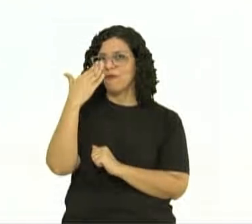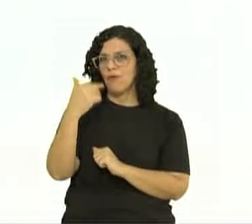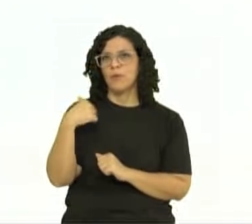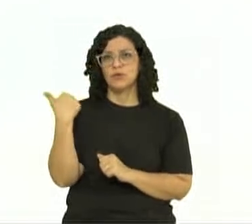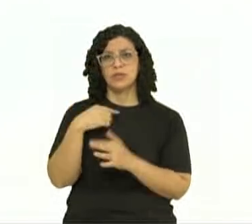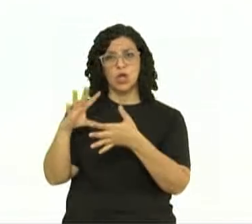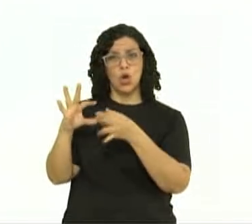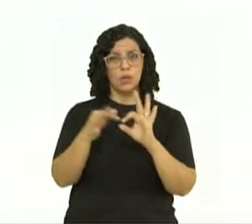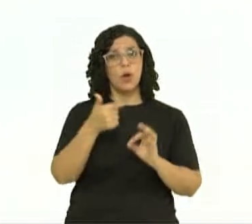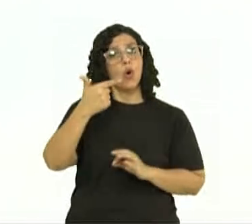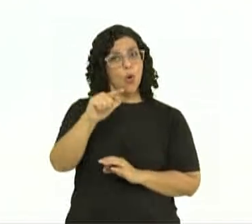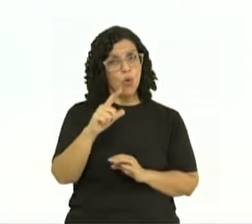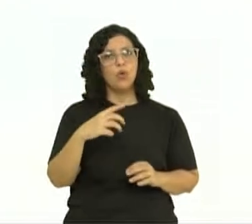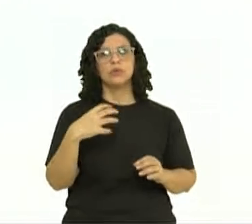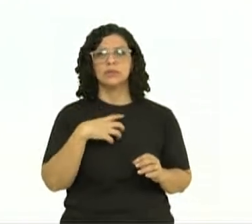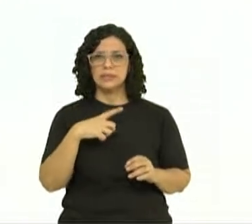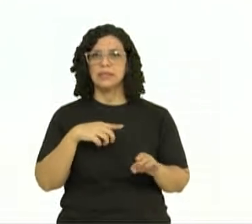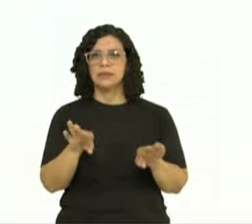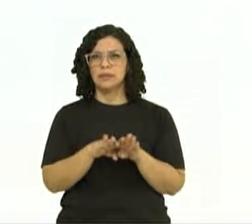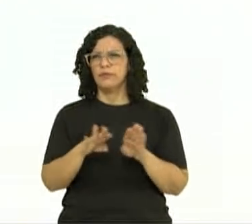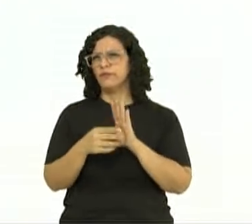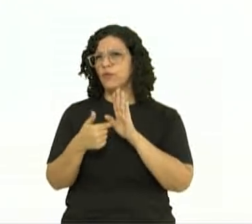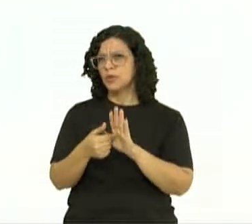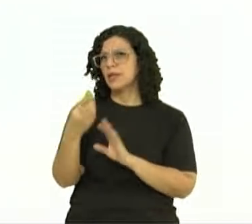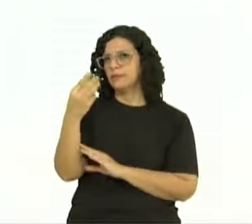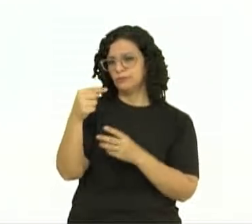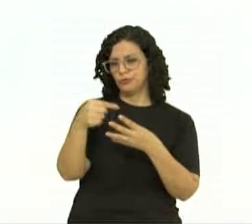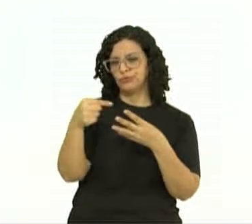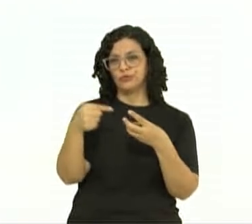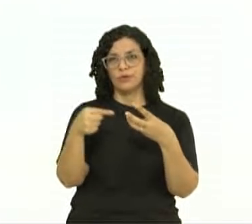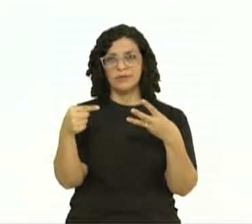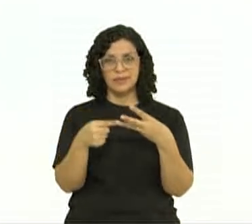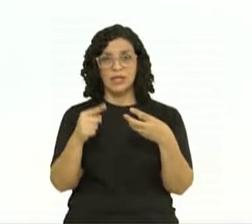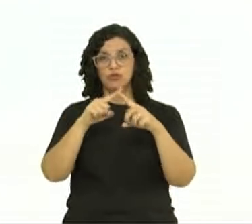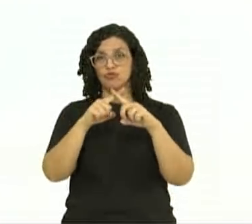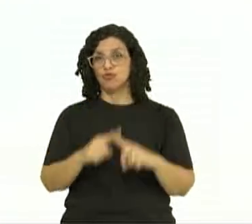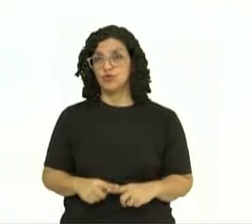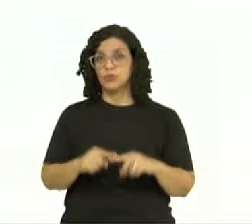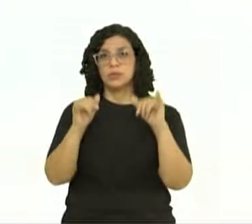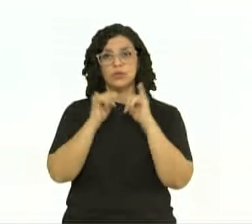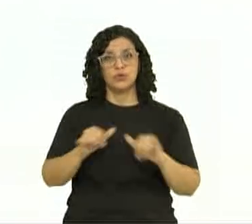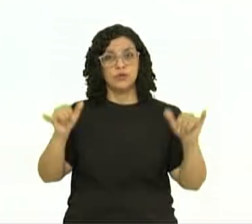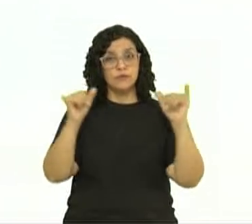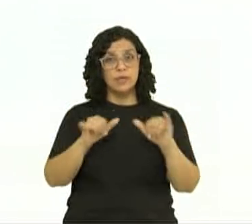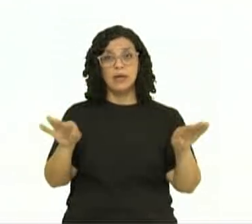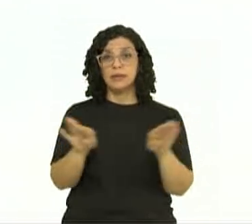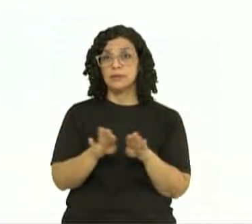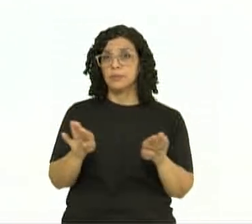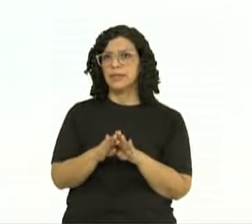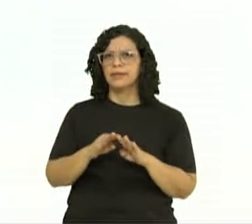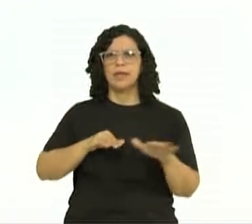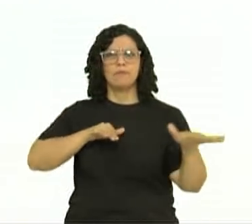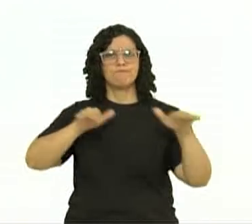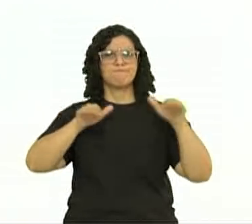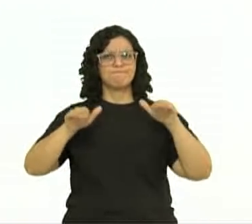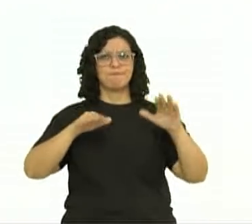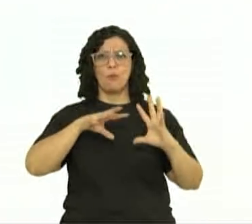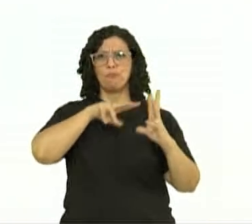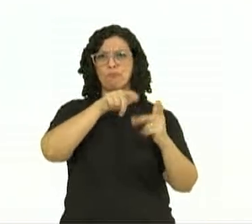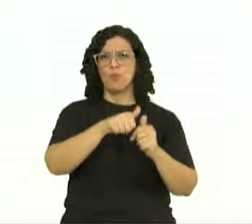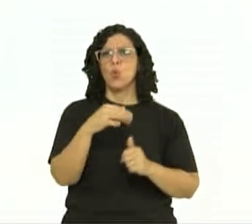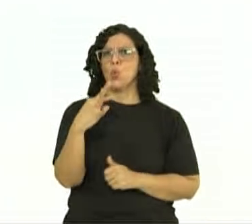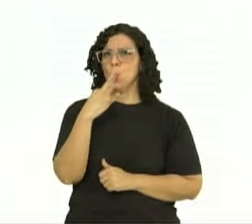do cenário olímpico, vamos trazer aqui para vocês 3 competições muito difundidas, com grande repercussão a nível mundial,